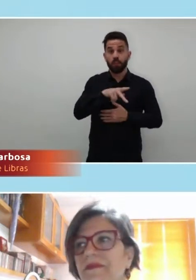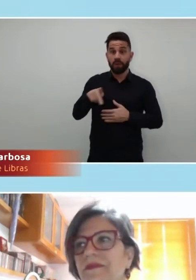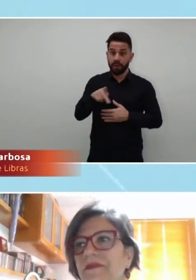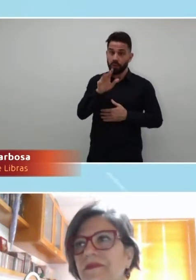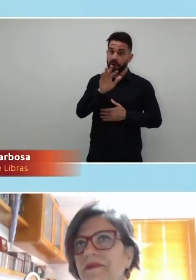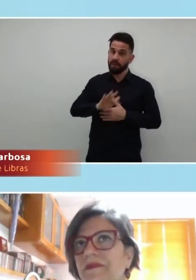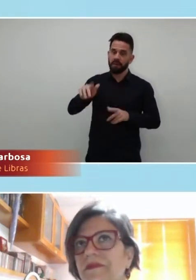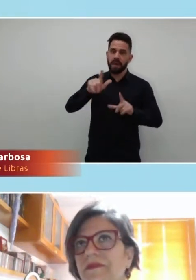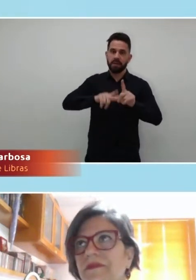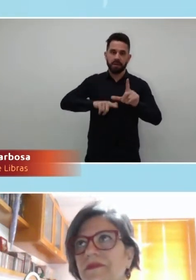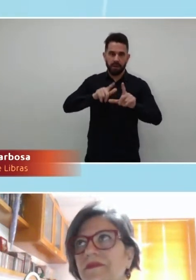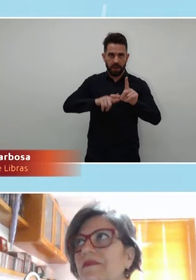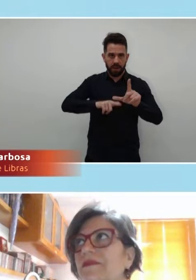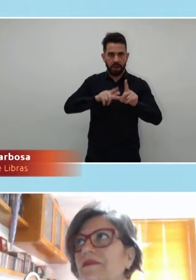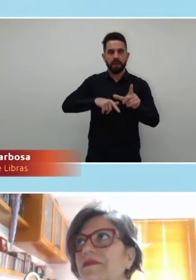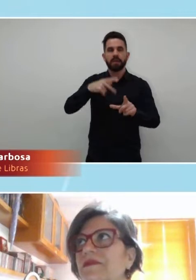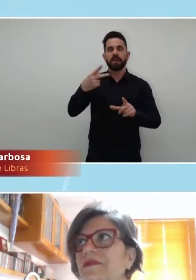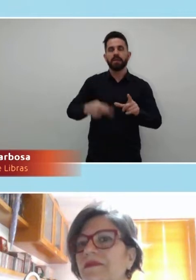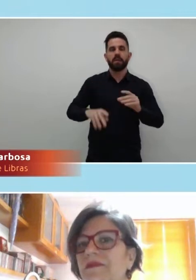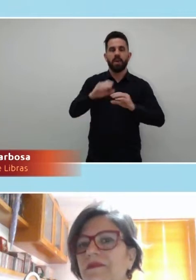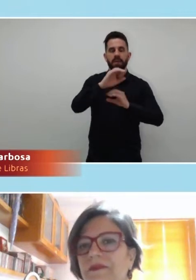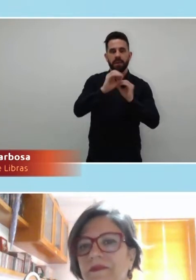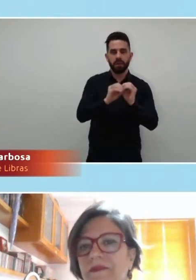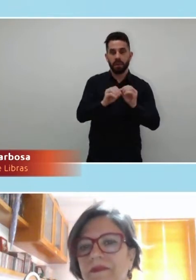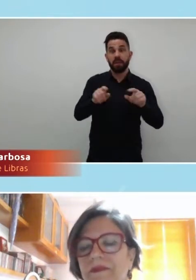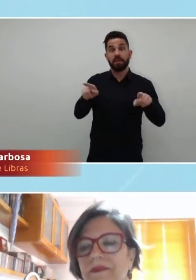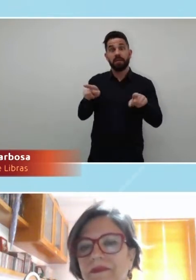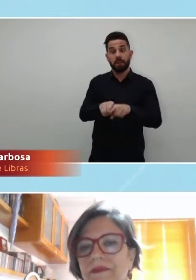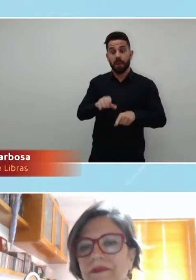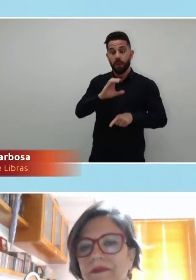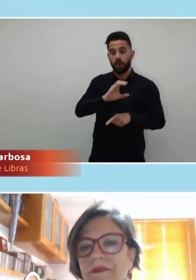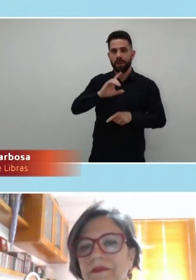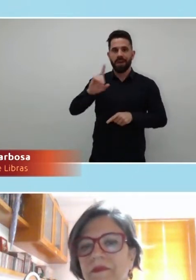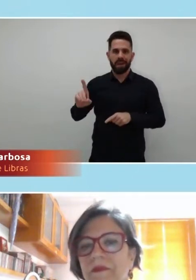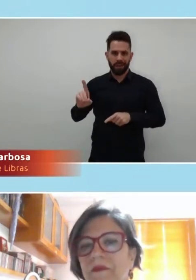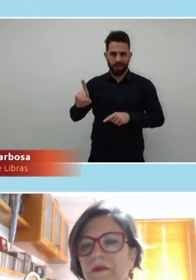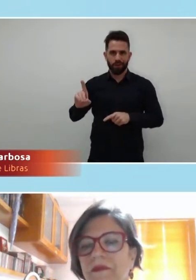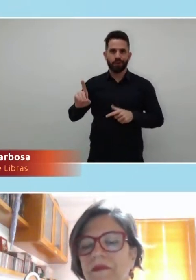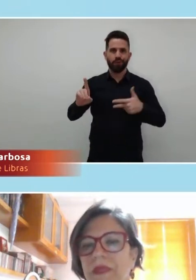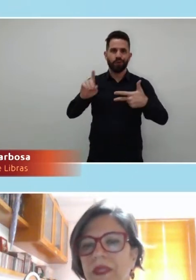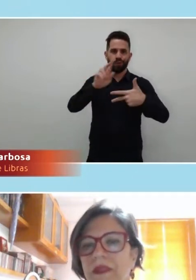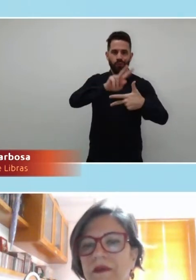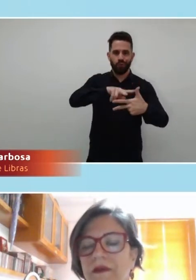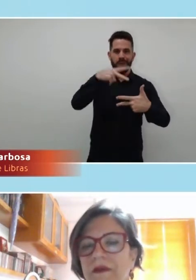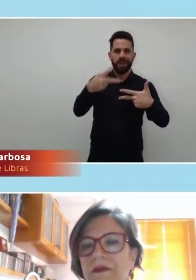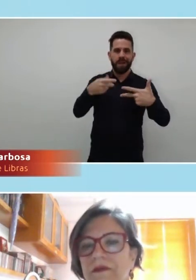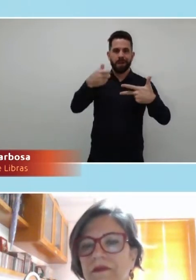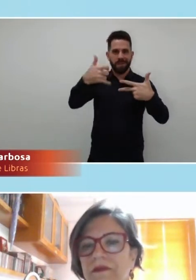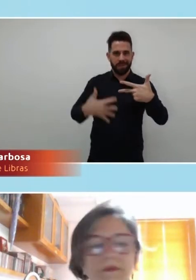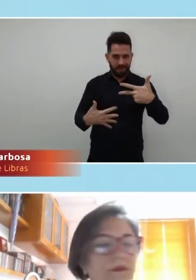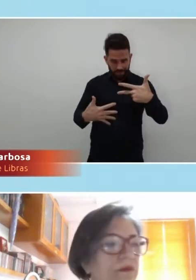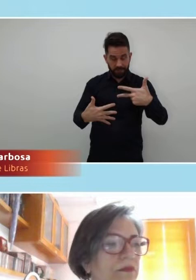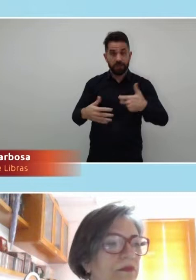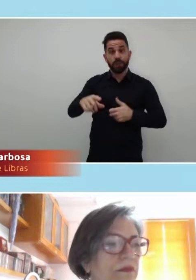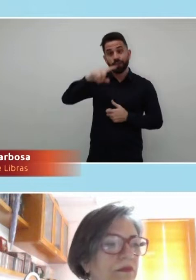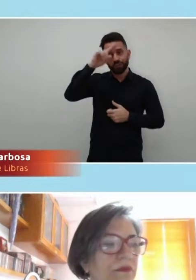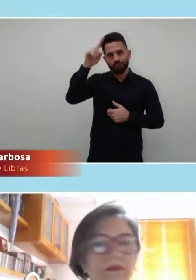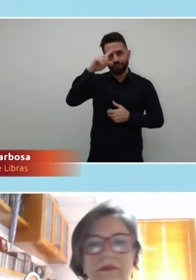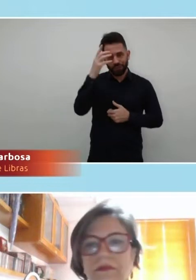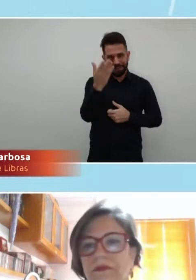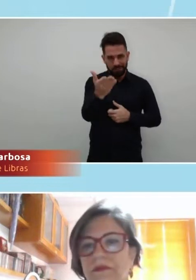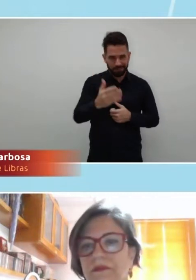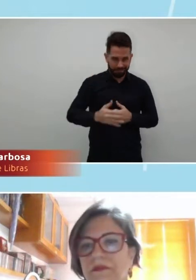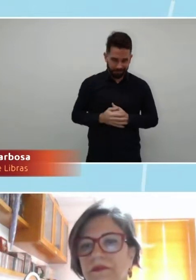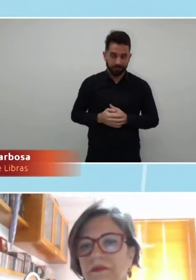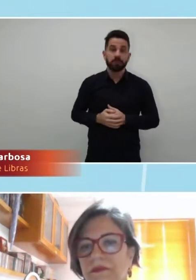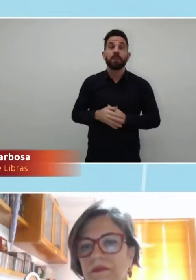da UFG e também coordenador do Laboratório de Tradução Audiovisual Acessível, Diego Barbosa. Ele